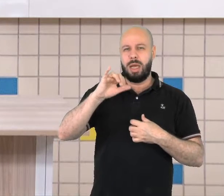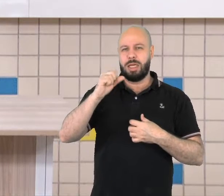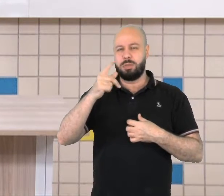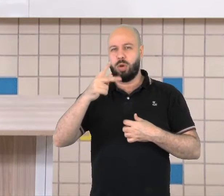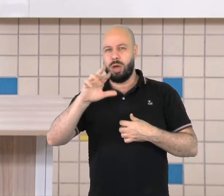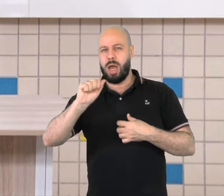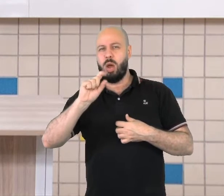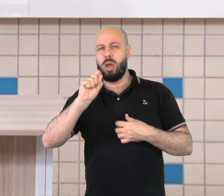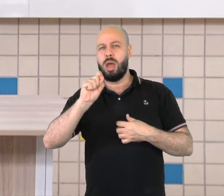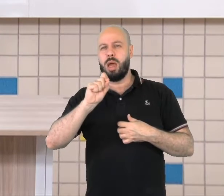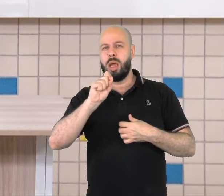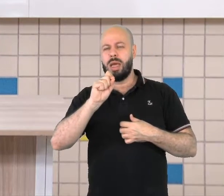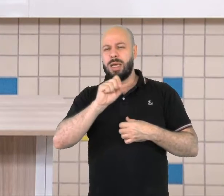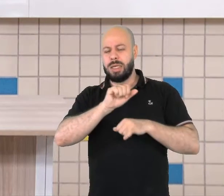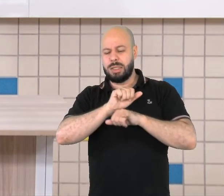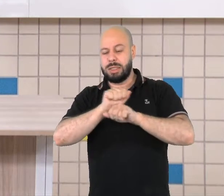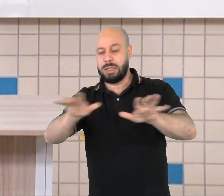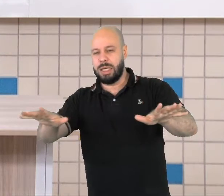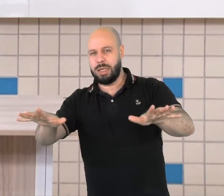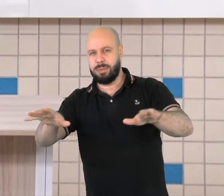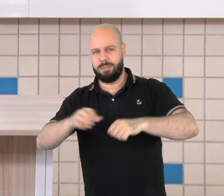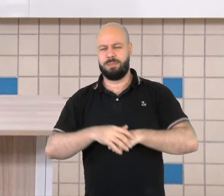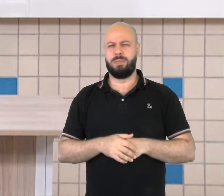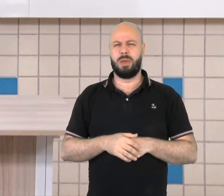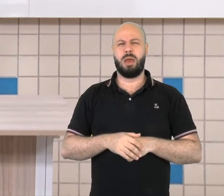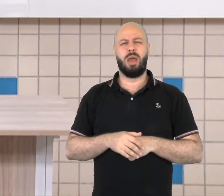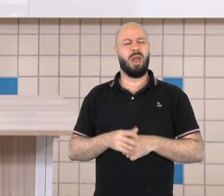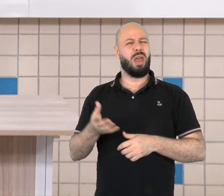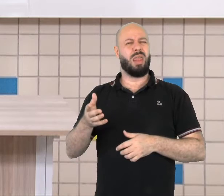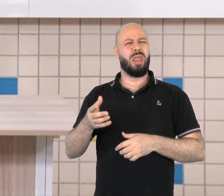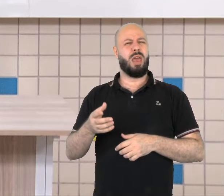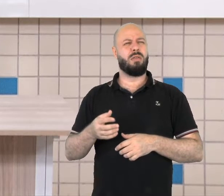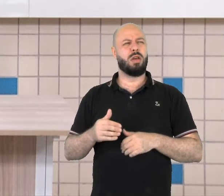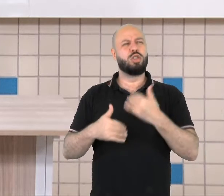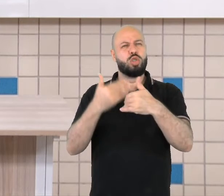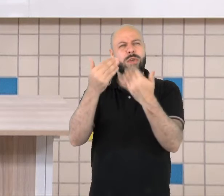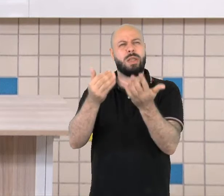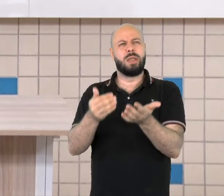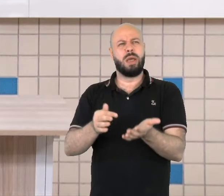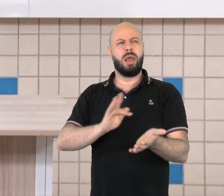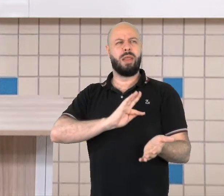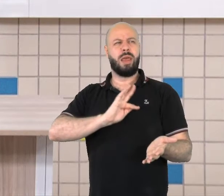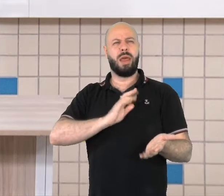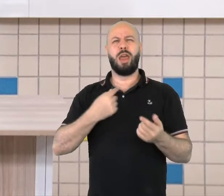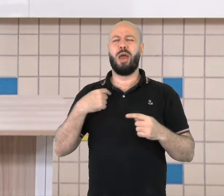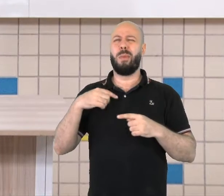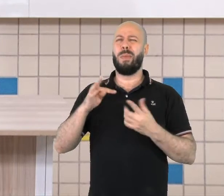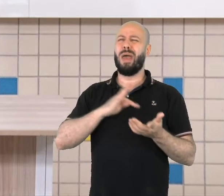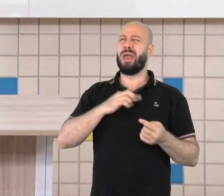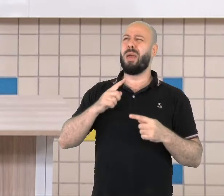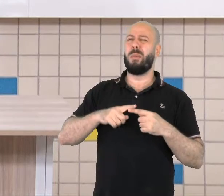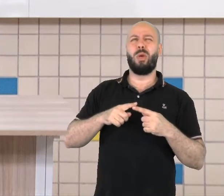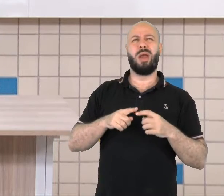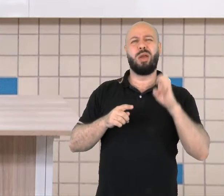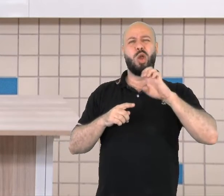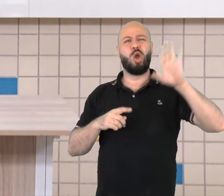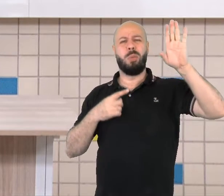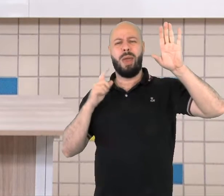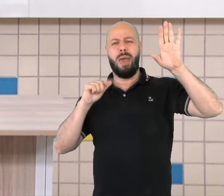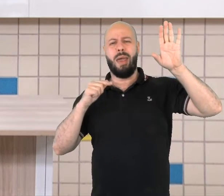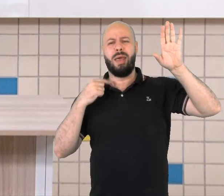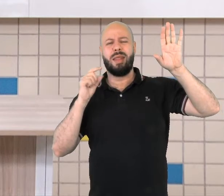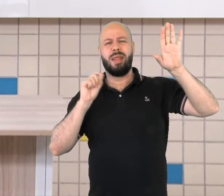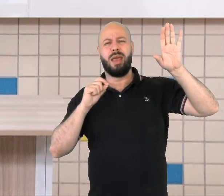Eles estavam desenvolvendo técnica. Por que será que a Europa é um dos lugares onde